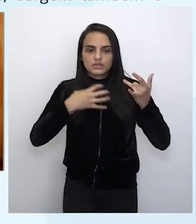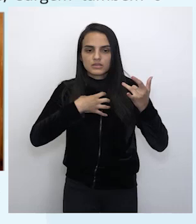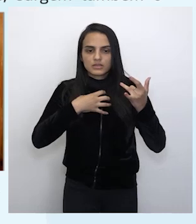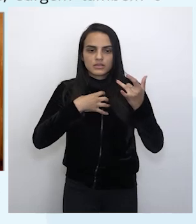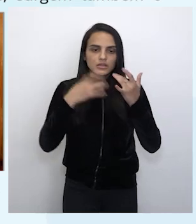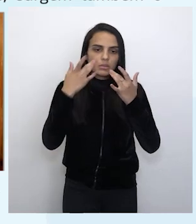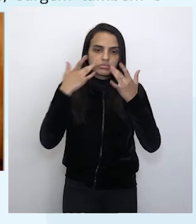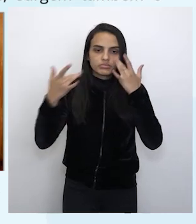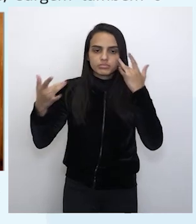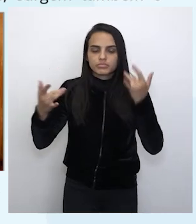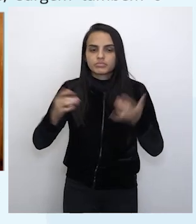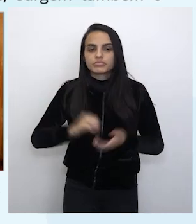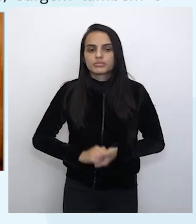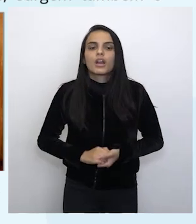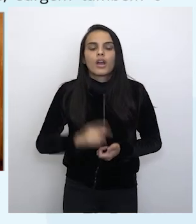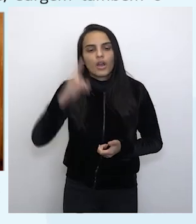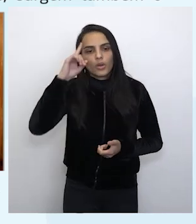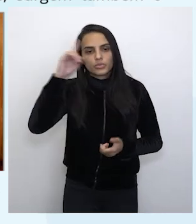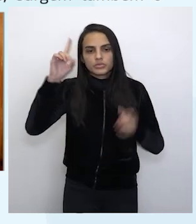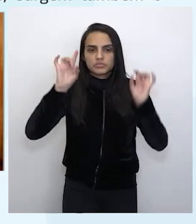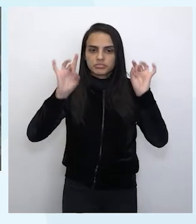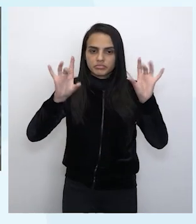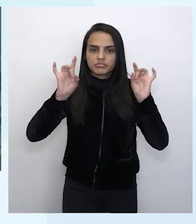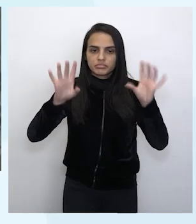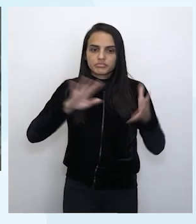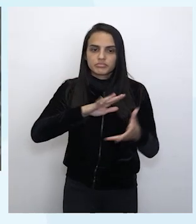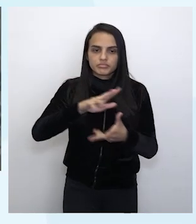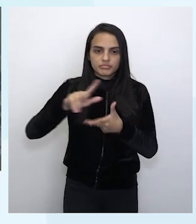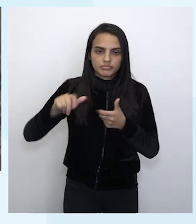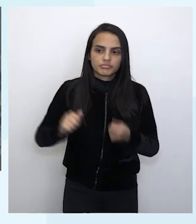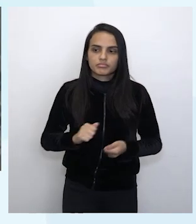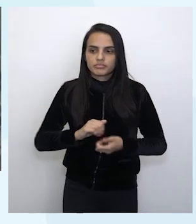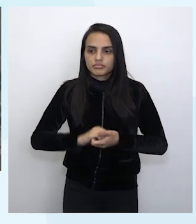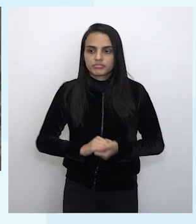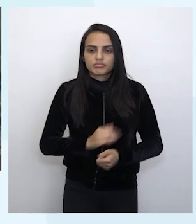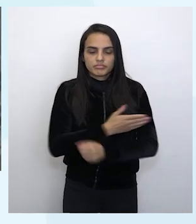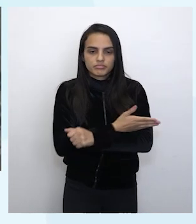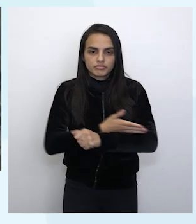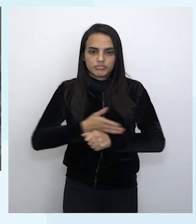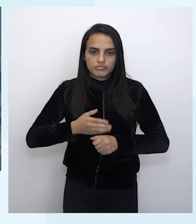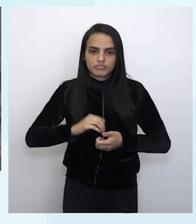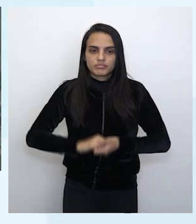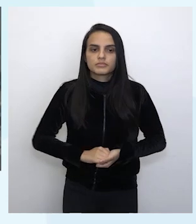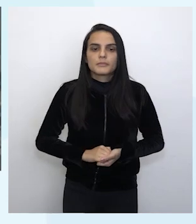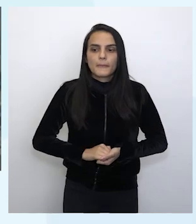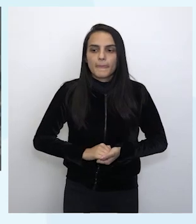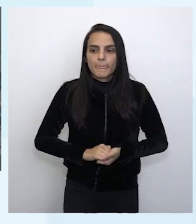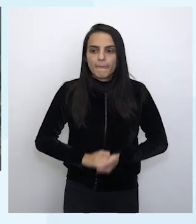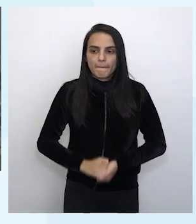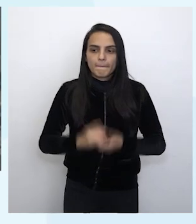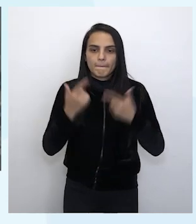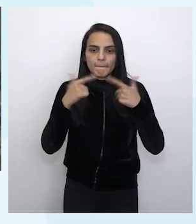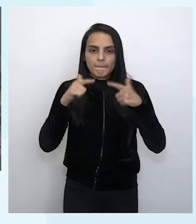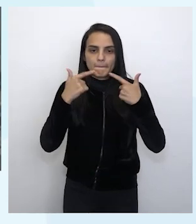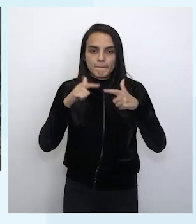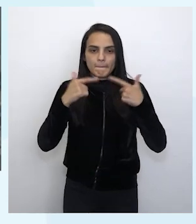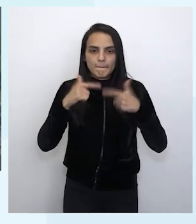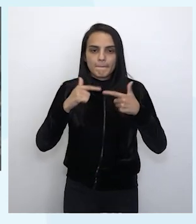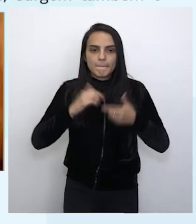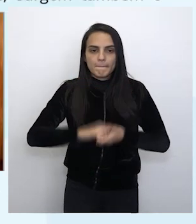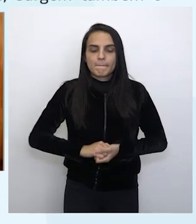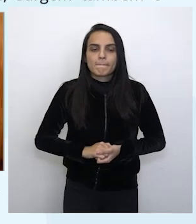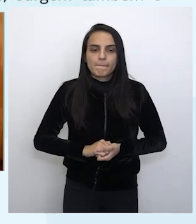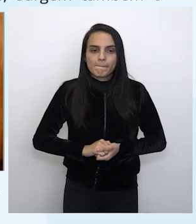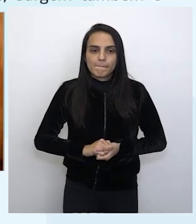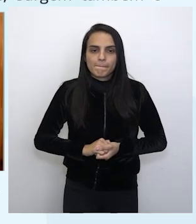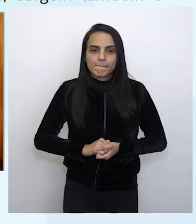época, né, que até hoje é muito celebrado no mundo, e ele é estilo tradicional, que é a comédia dell'arte italiana, né? Então, a comédia